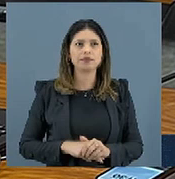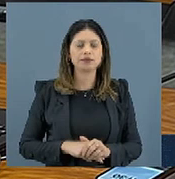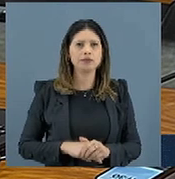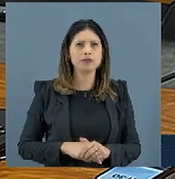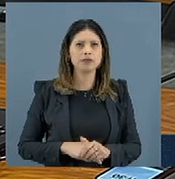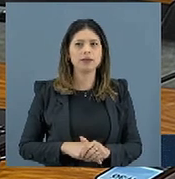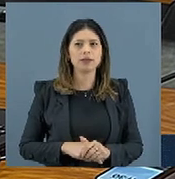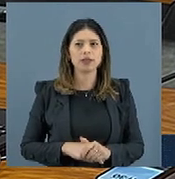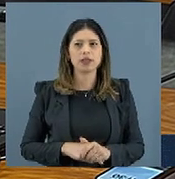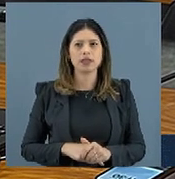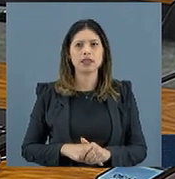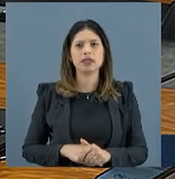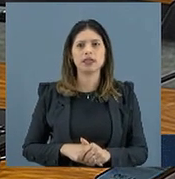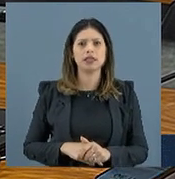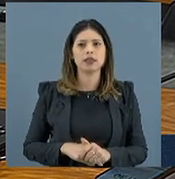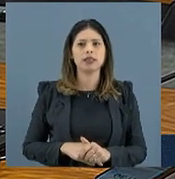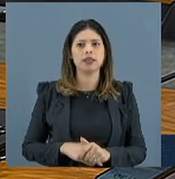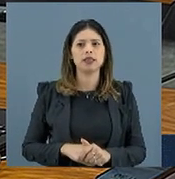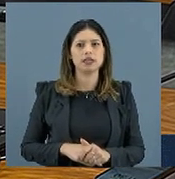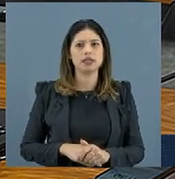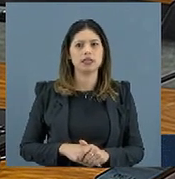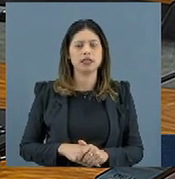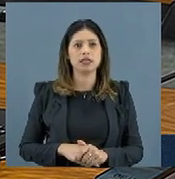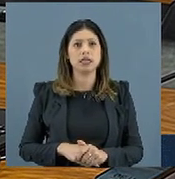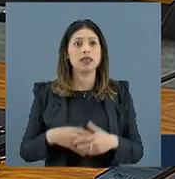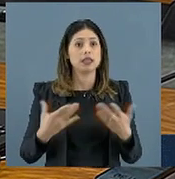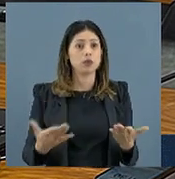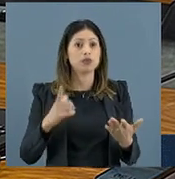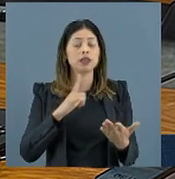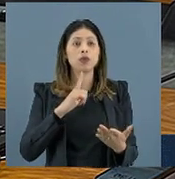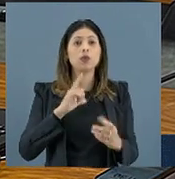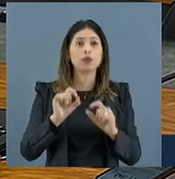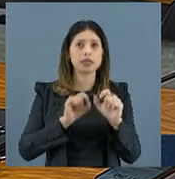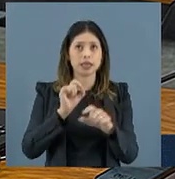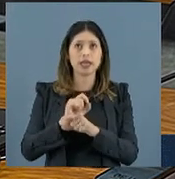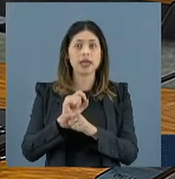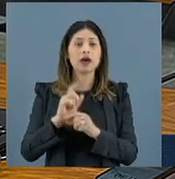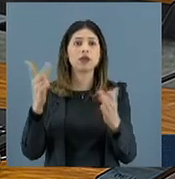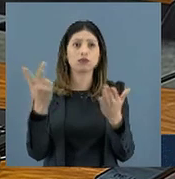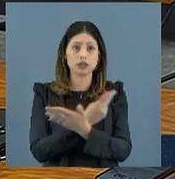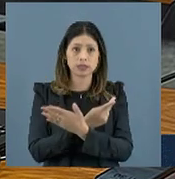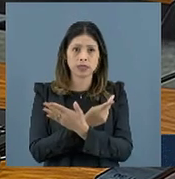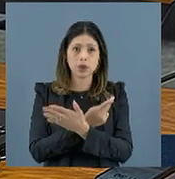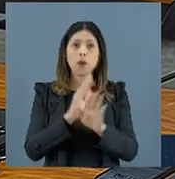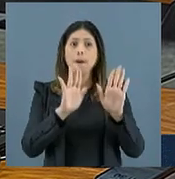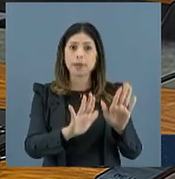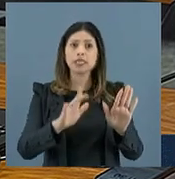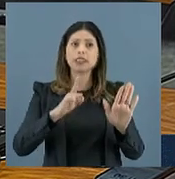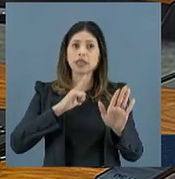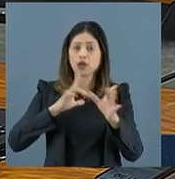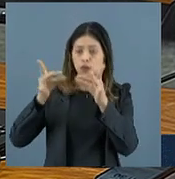criminosa, natureza de apreensões, receios e reiteração delitiva. Esses critérios